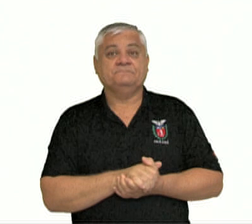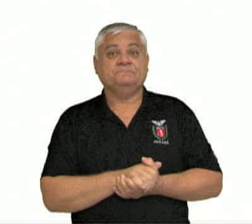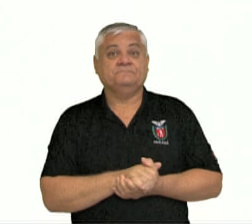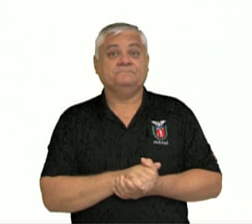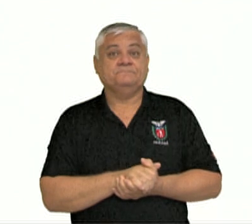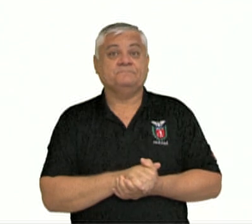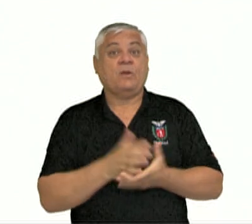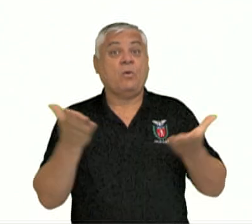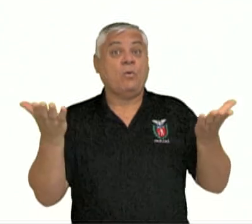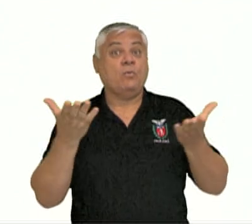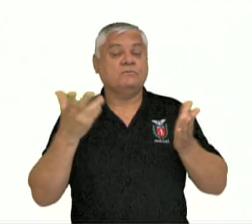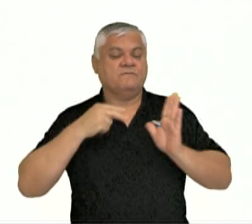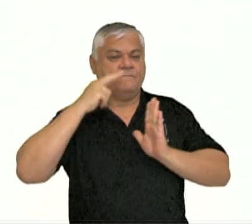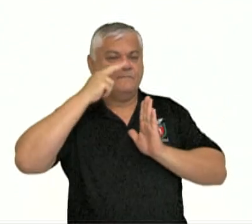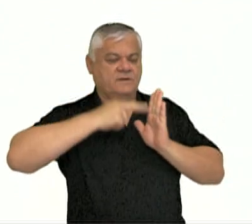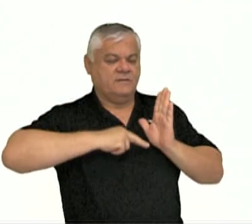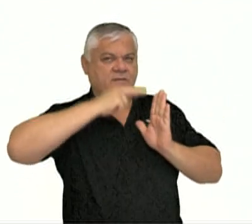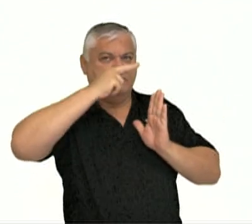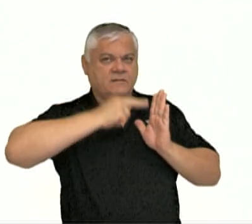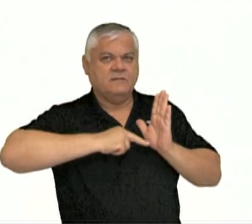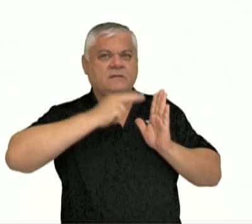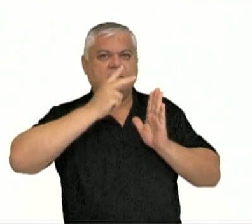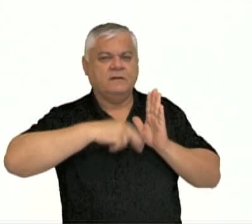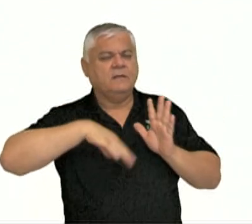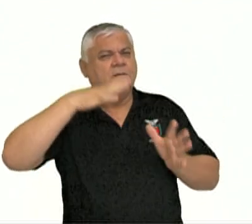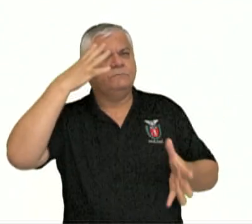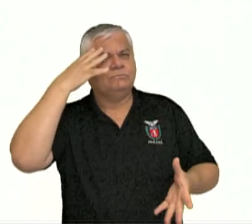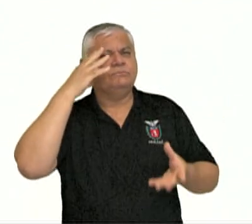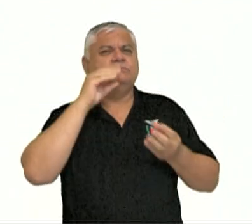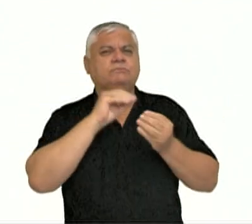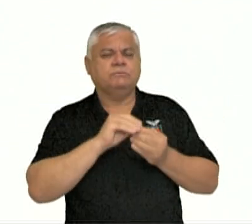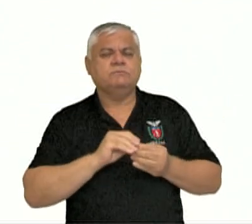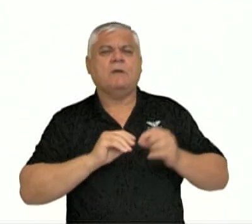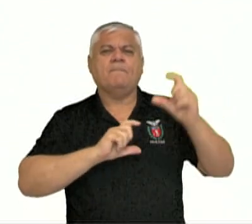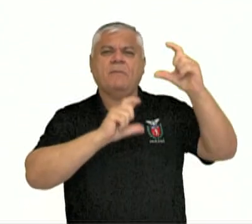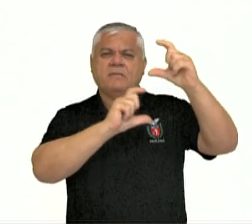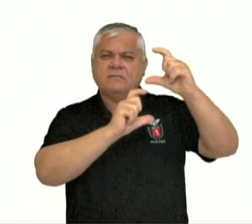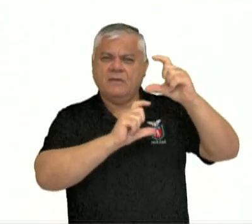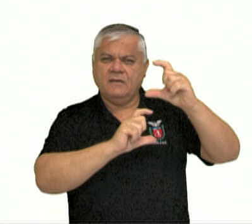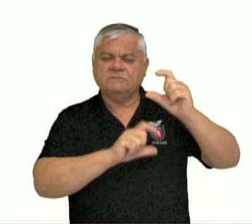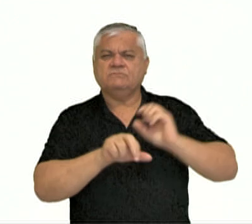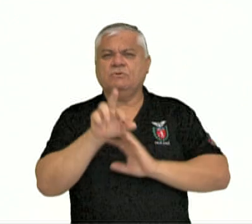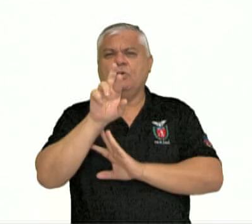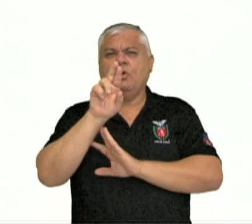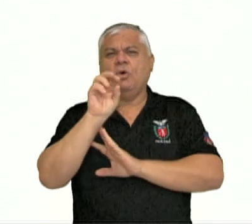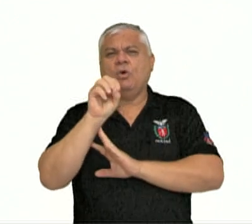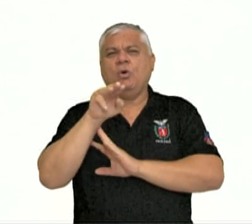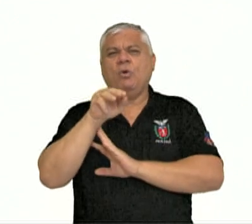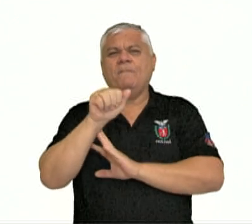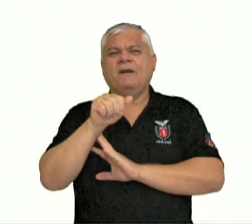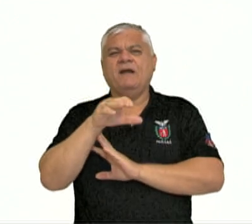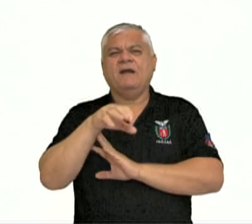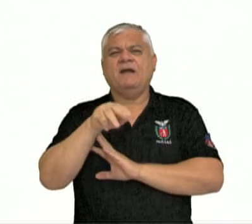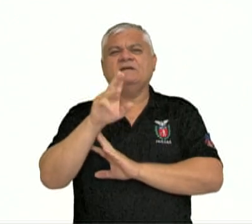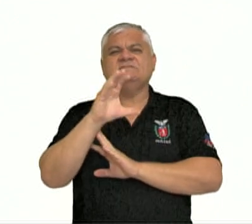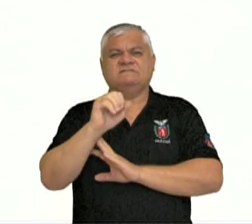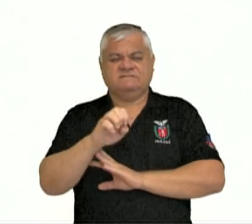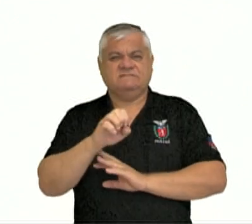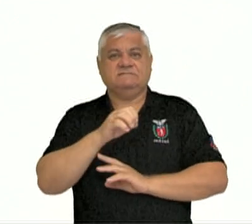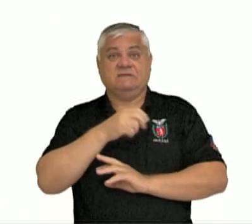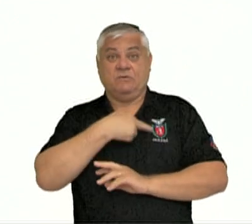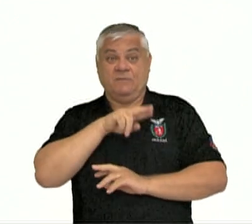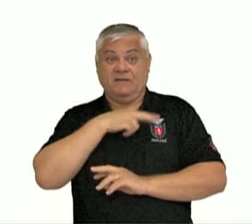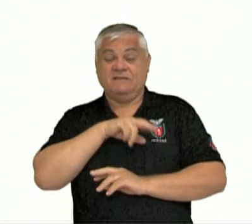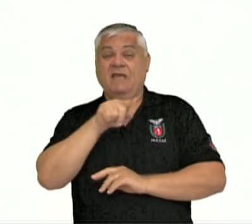Vamos fazer a leitura e a compreensão de um fragmento de romance. Vamos identificar a